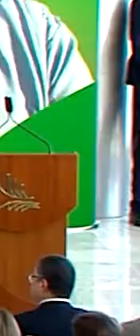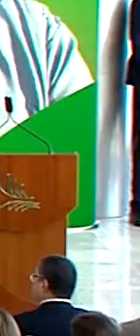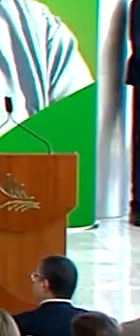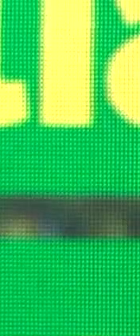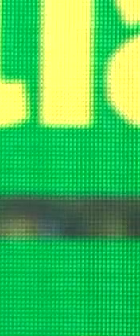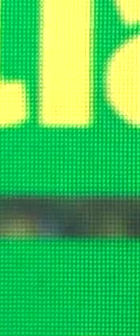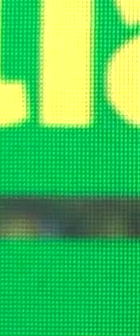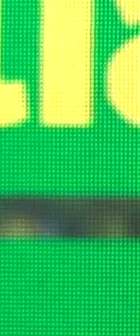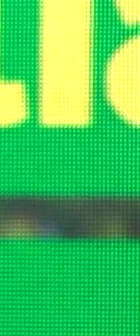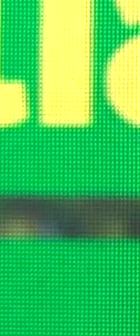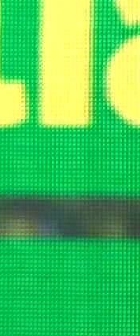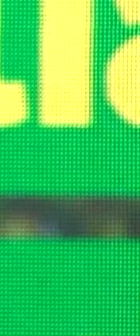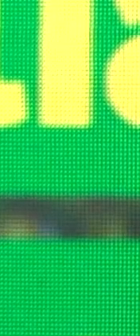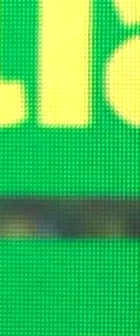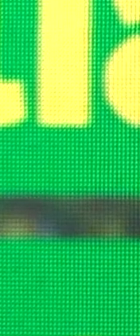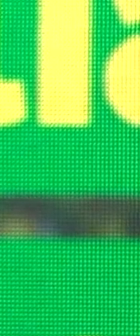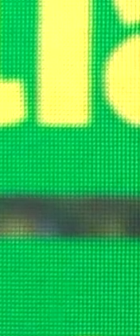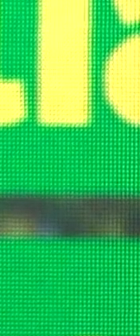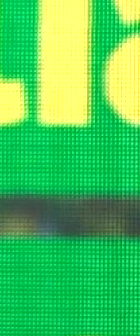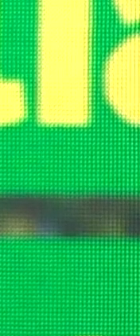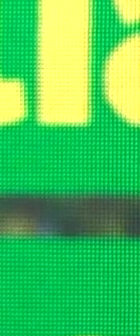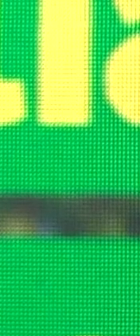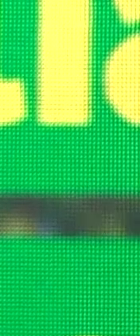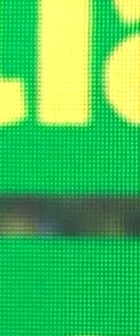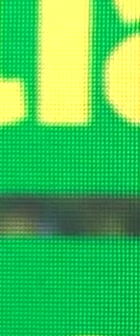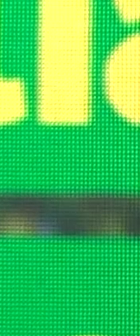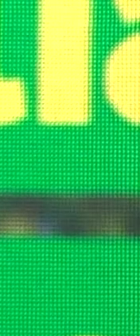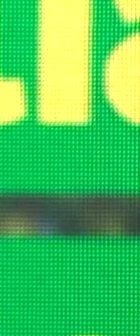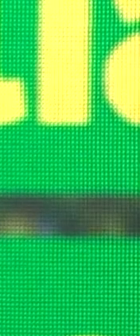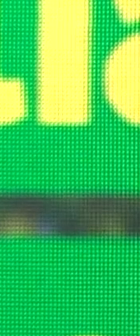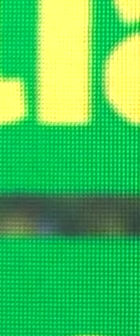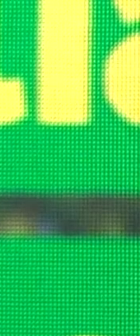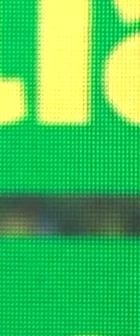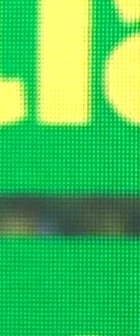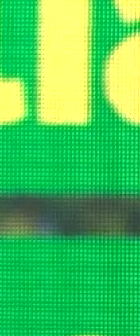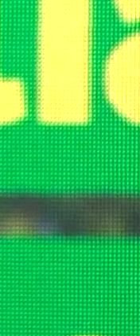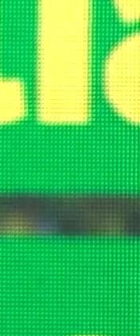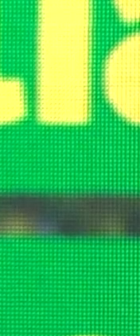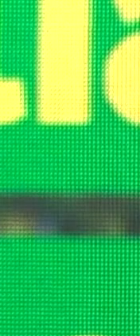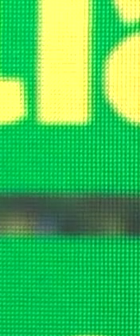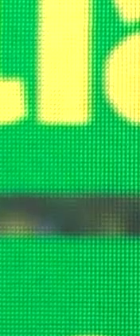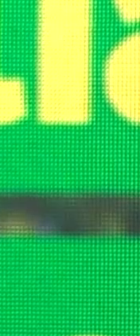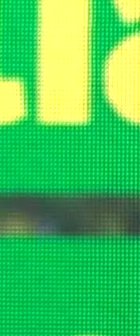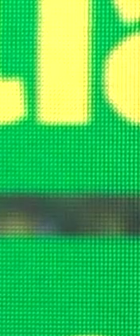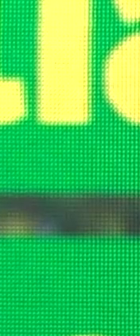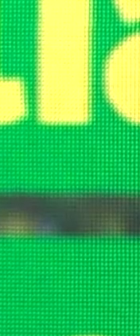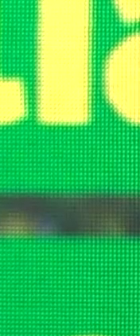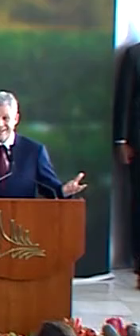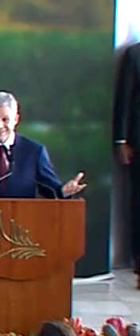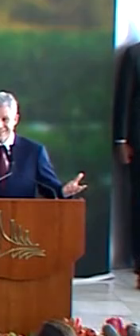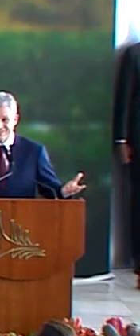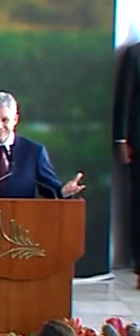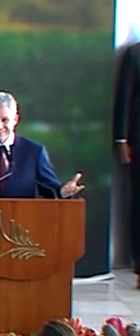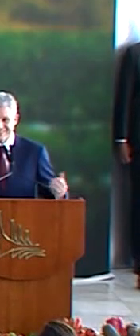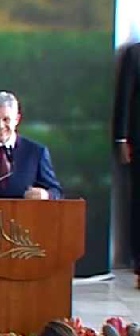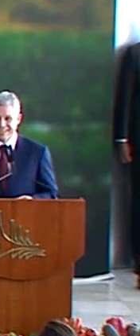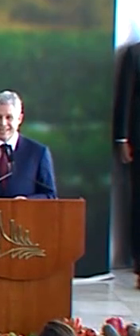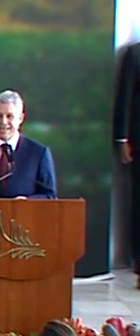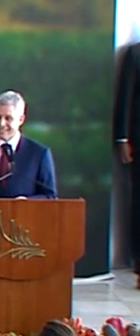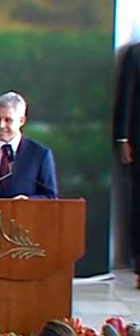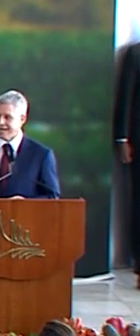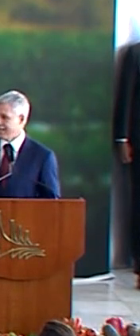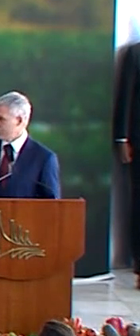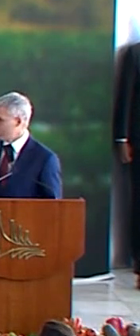do meio-dia o ministro do Desenvolvimento Agrário Paulo Teixeira foi o primeiro a detalhar os pontos do